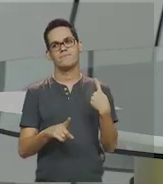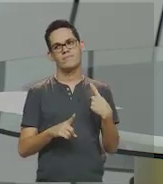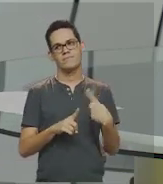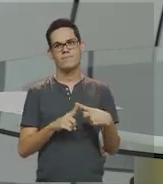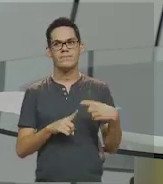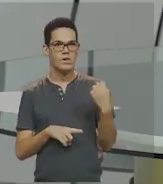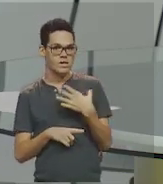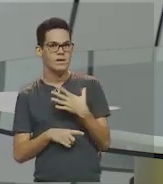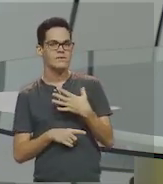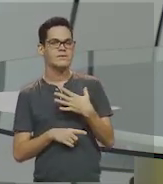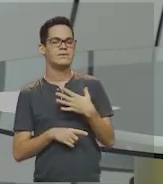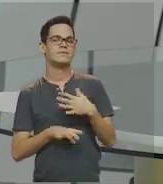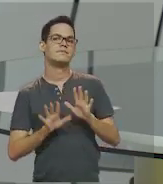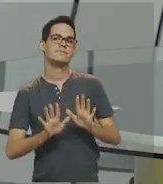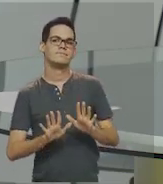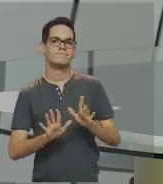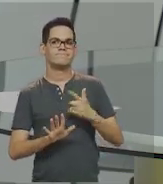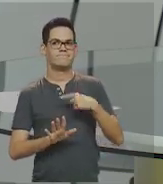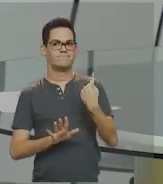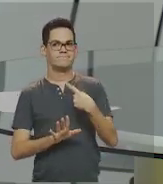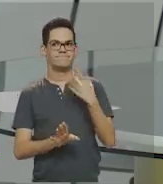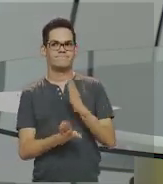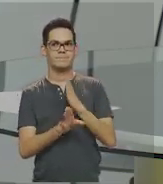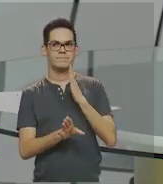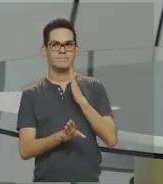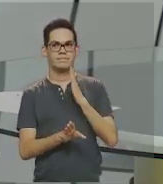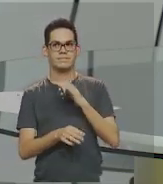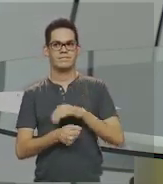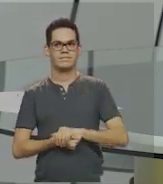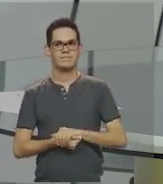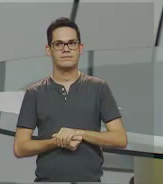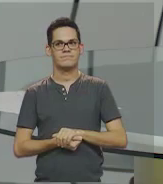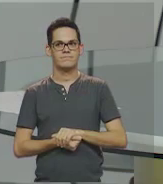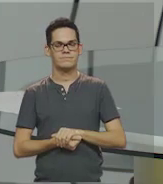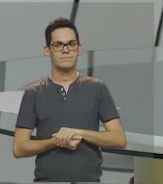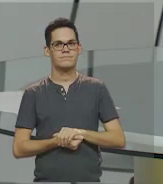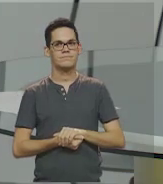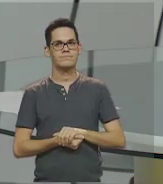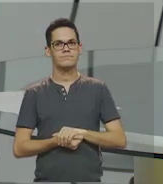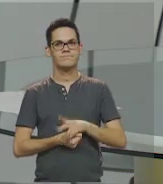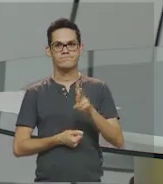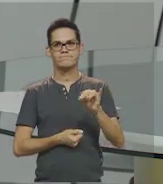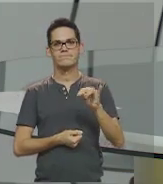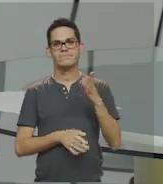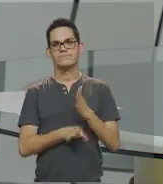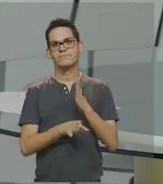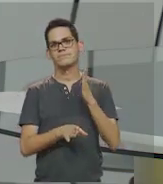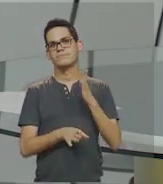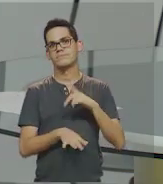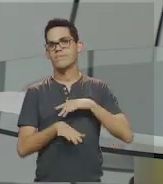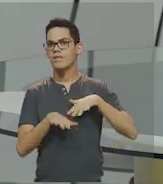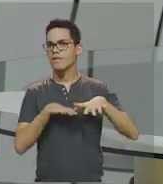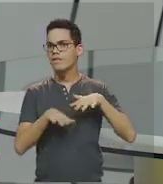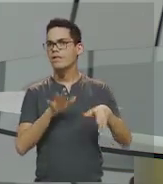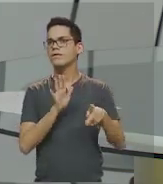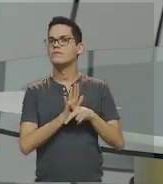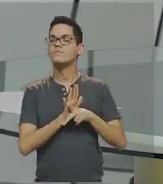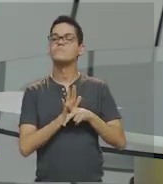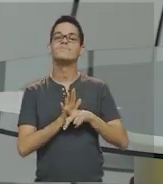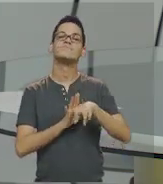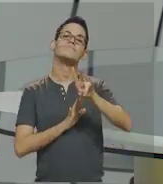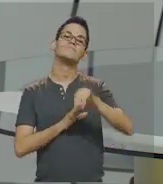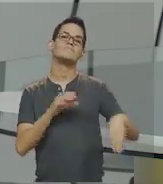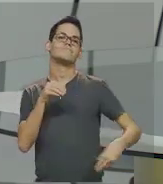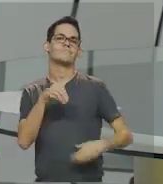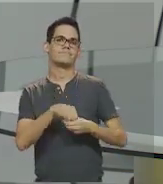contemporaneidade, nós ainda temos que descobrir muitas coisas, assim, como você diz, dos movimentos específicos que vão